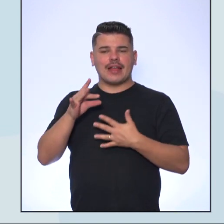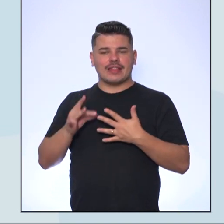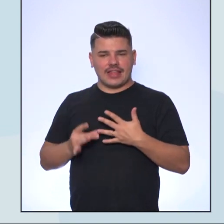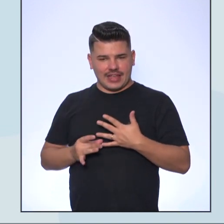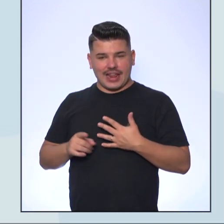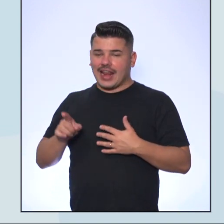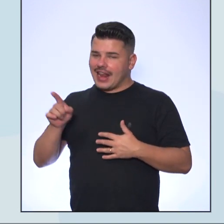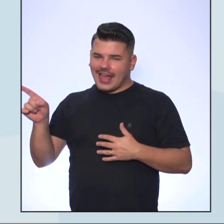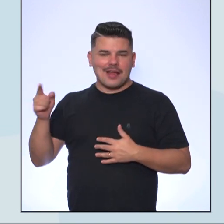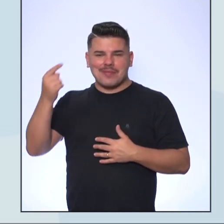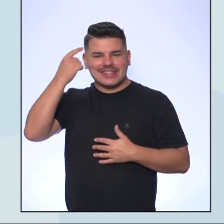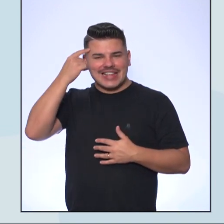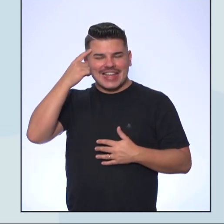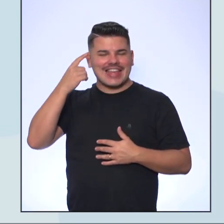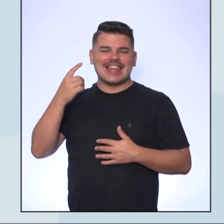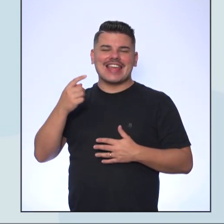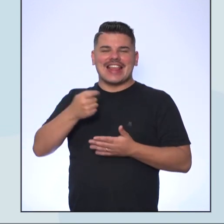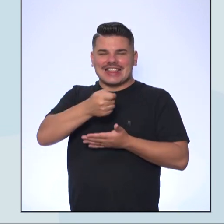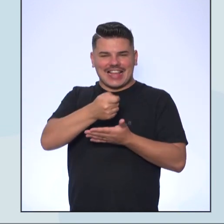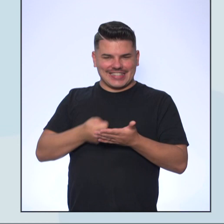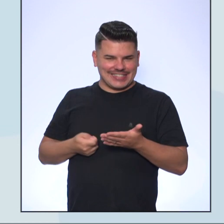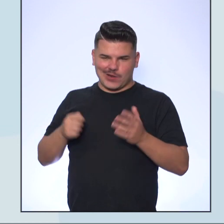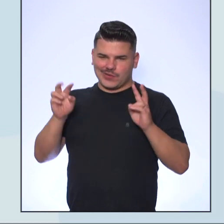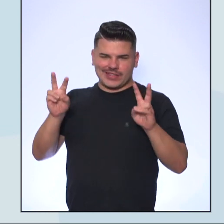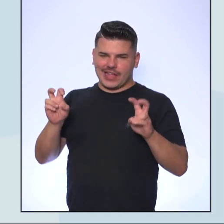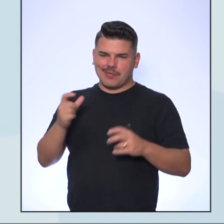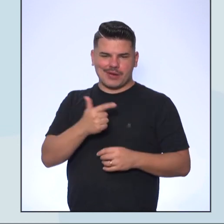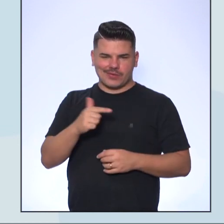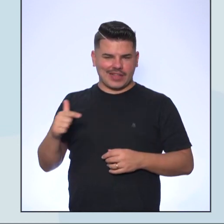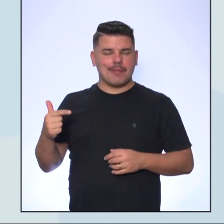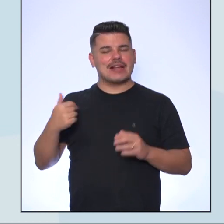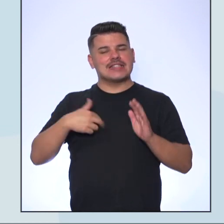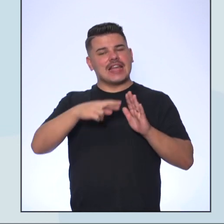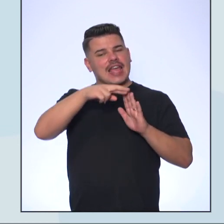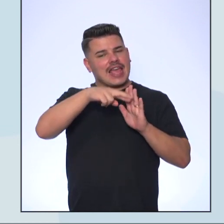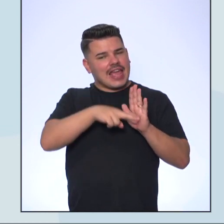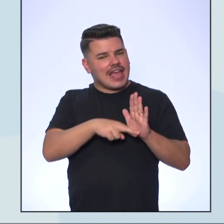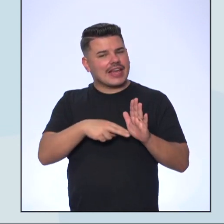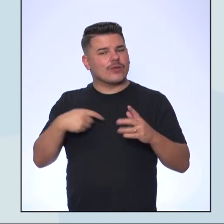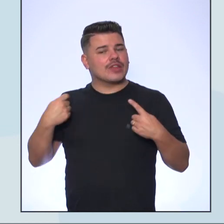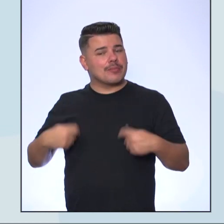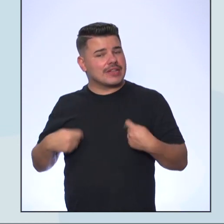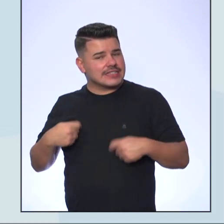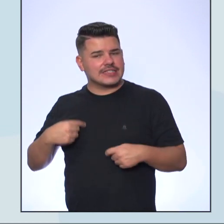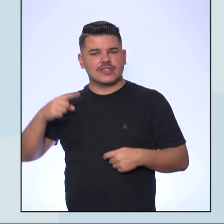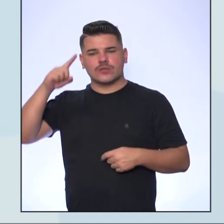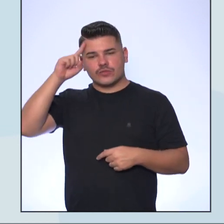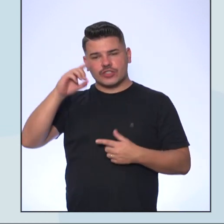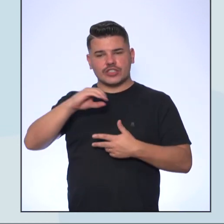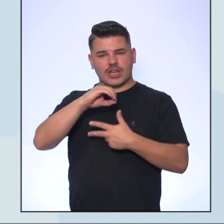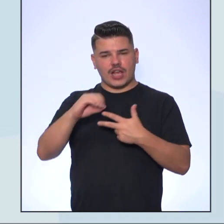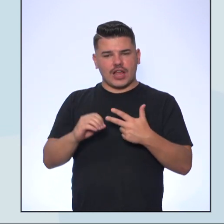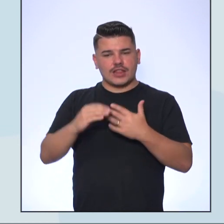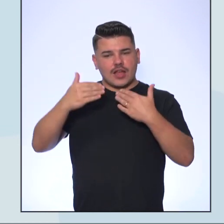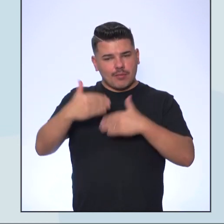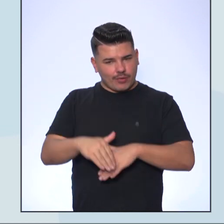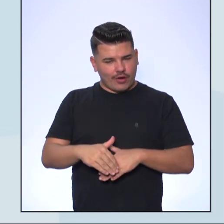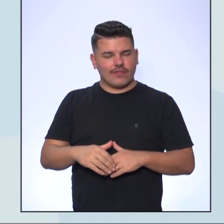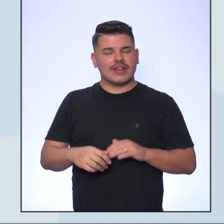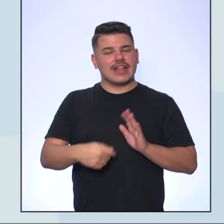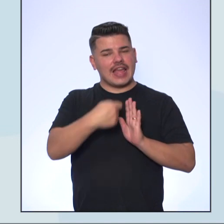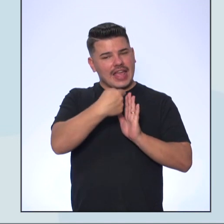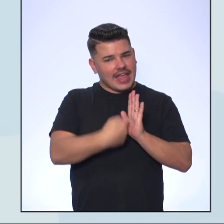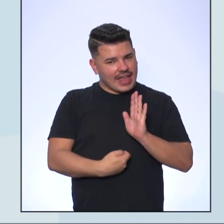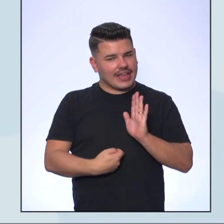não adianta procurar, mas está lá a regra também, né, do que é exigido, inclusive na construção do texto. Isso é um